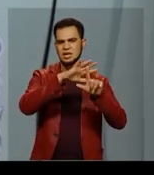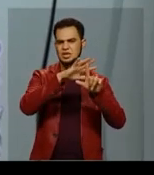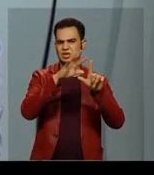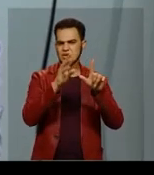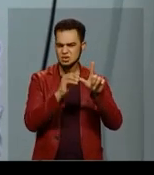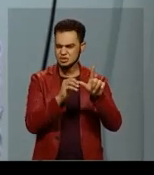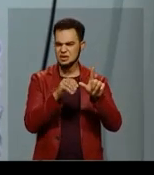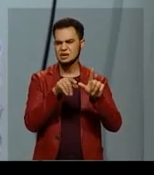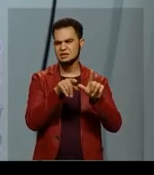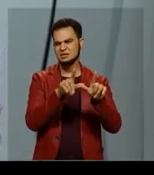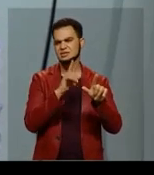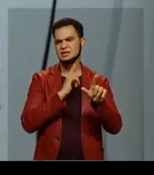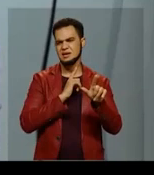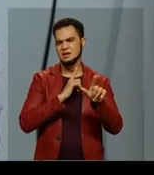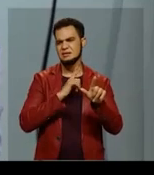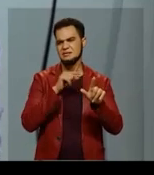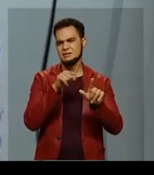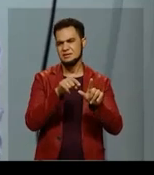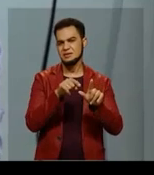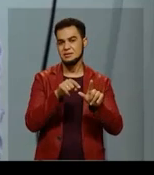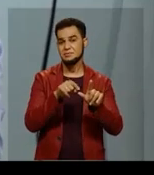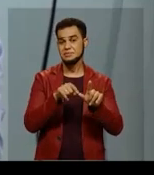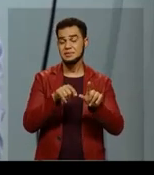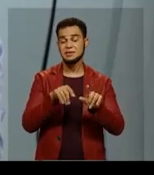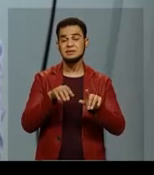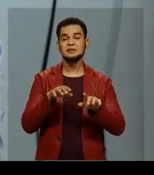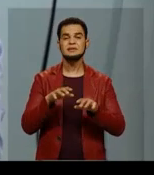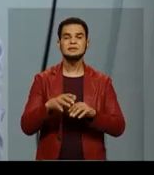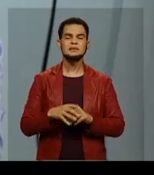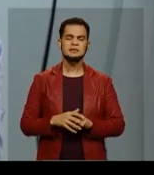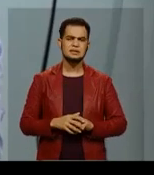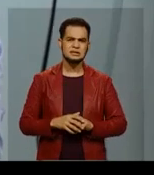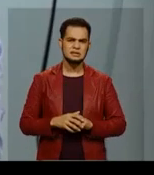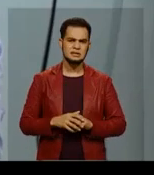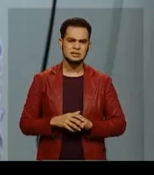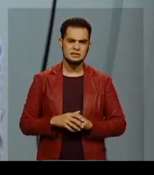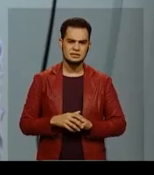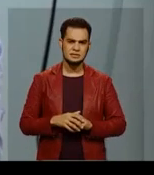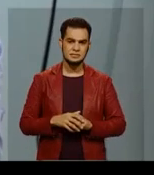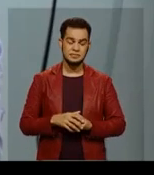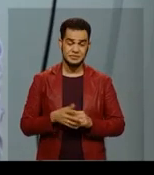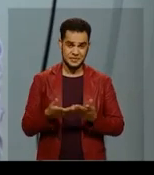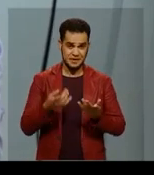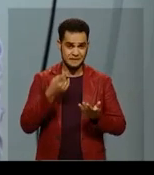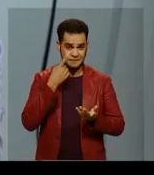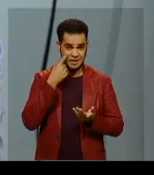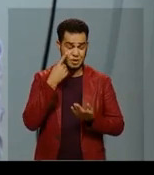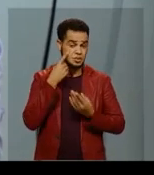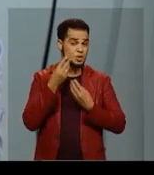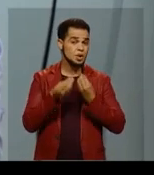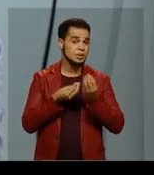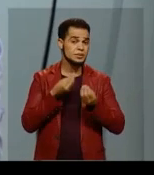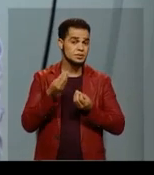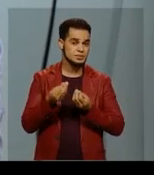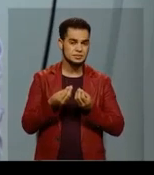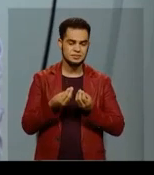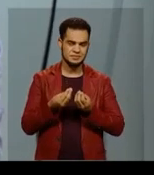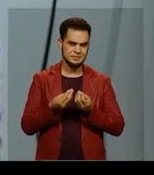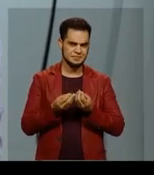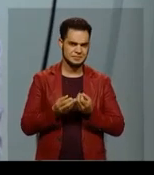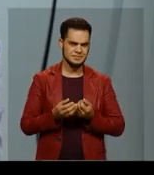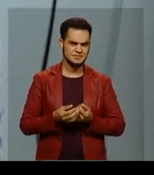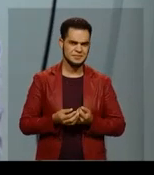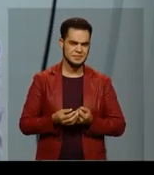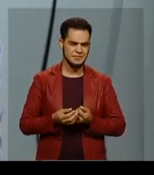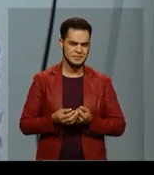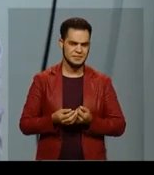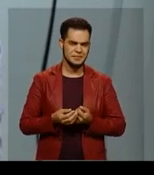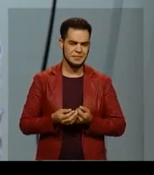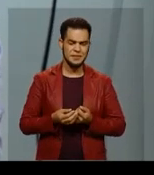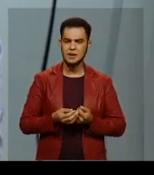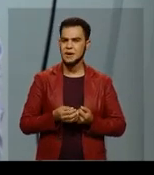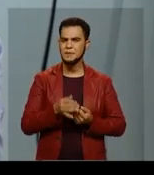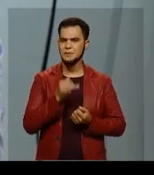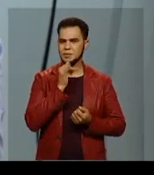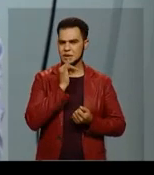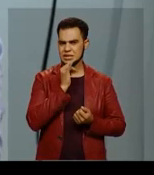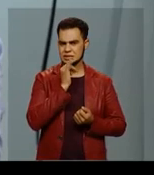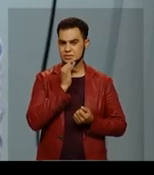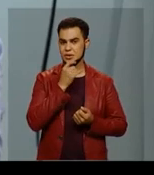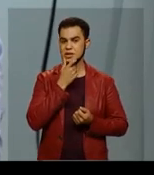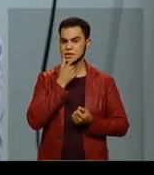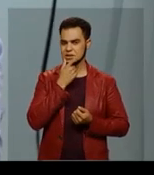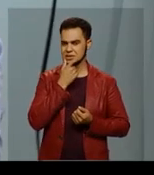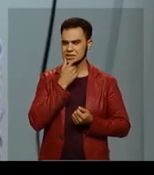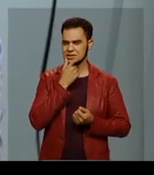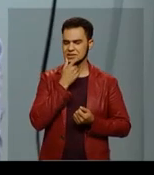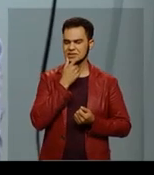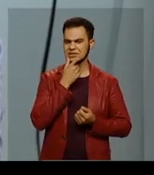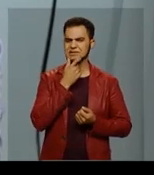sem texto nenhum, já critica. E a gente vê também, aqui me referindo ao inglês, nós